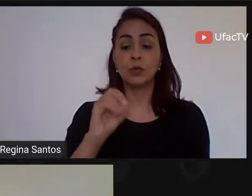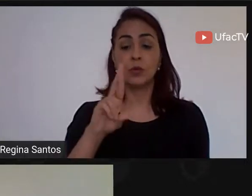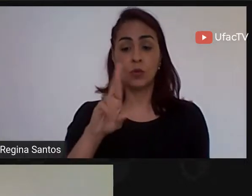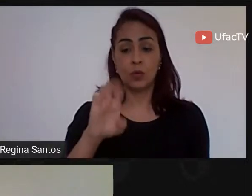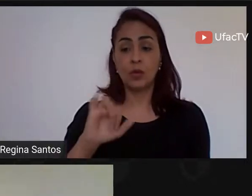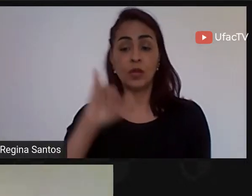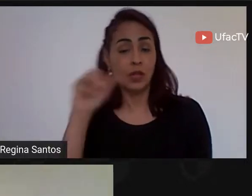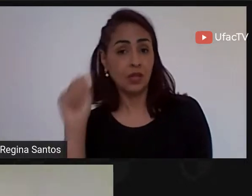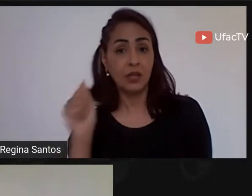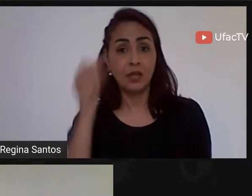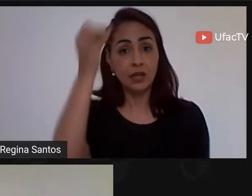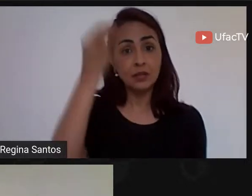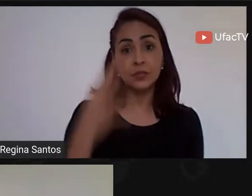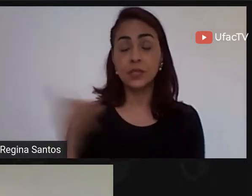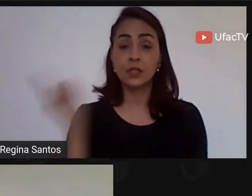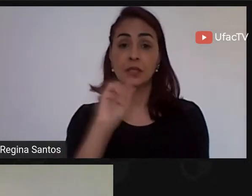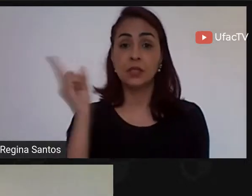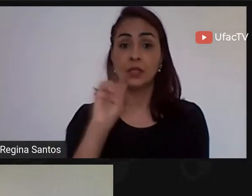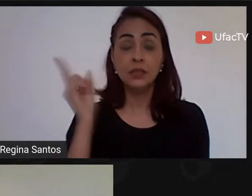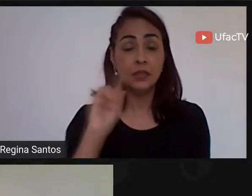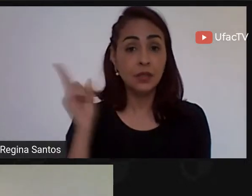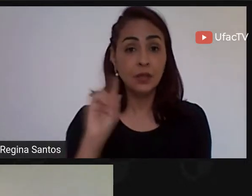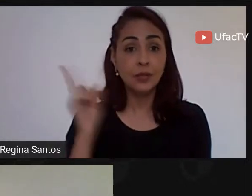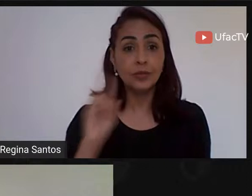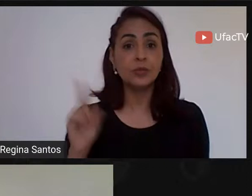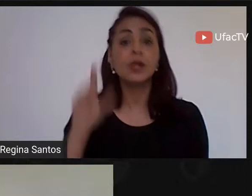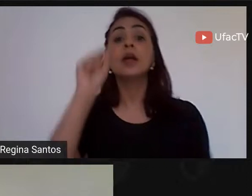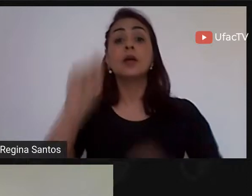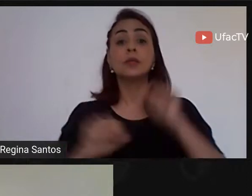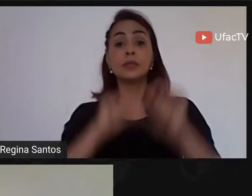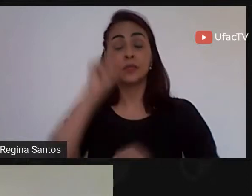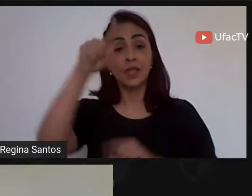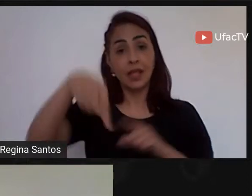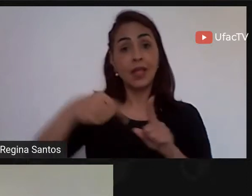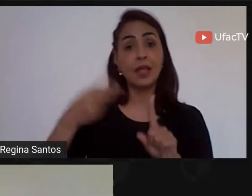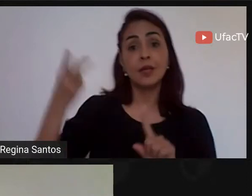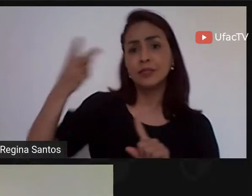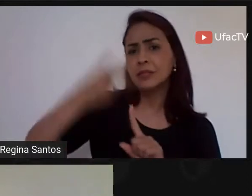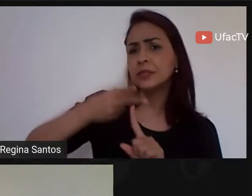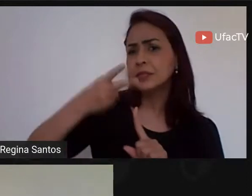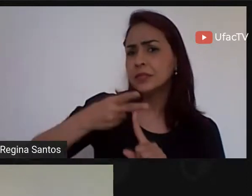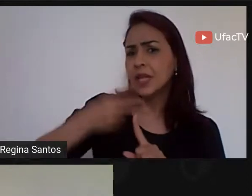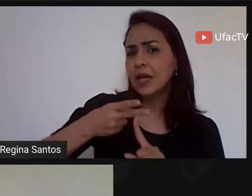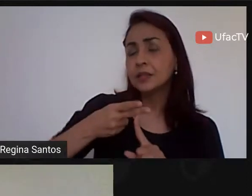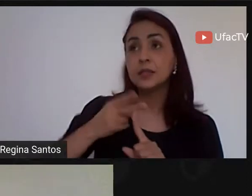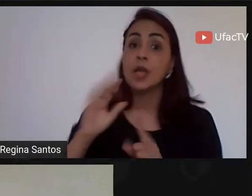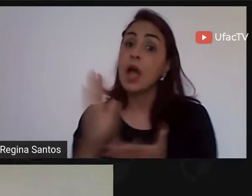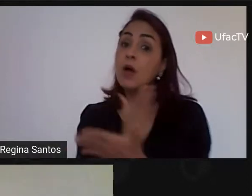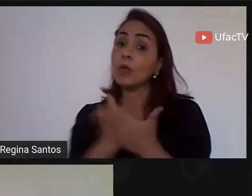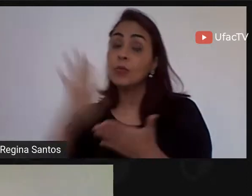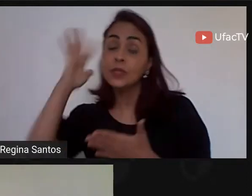são heterogêneas, são modalidades também, enfim, para algumas teorias, sim, para outras, não,